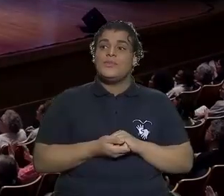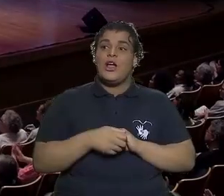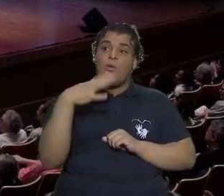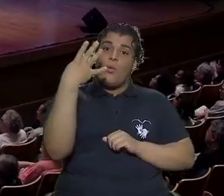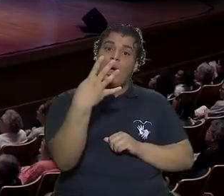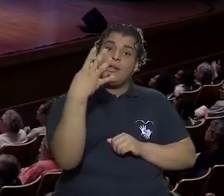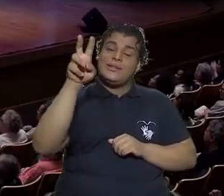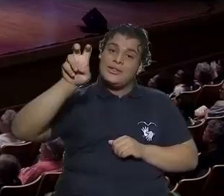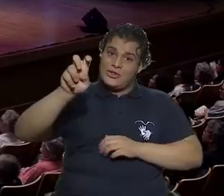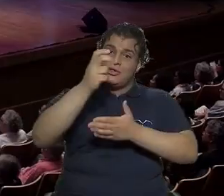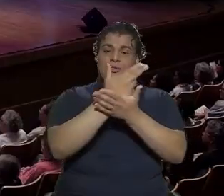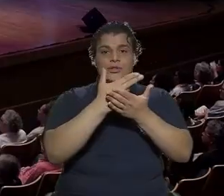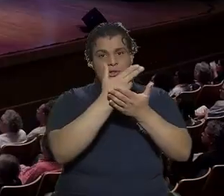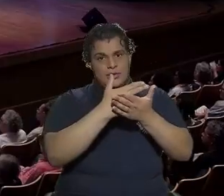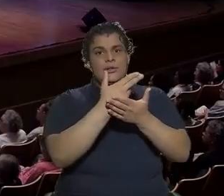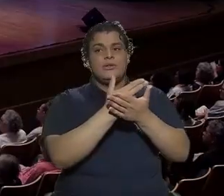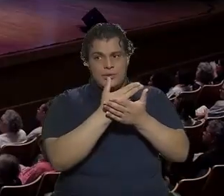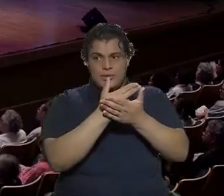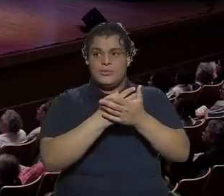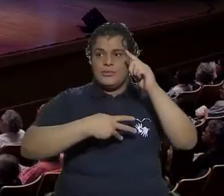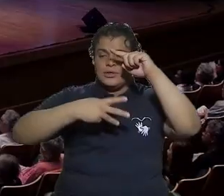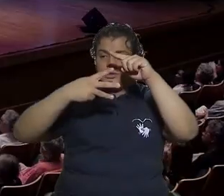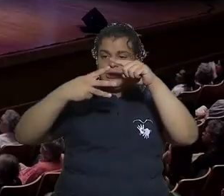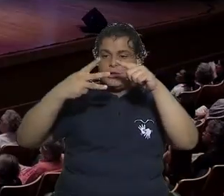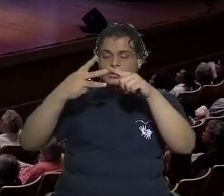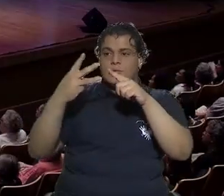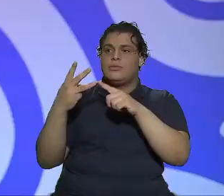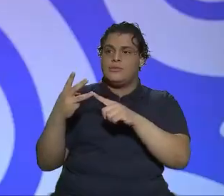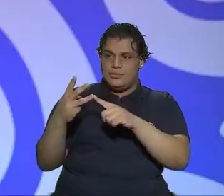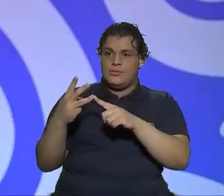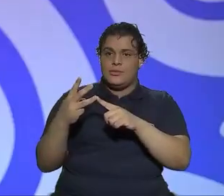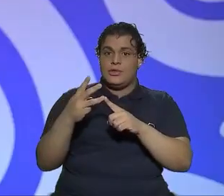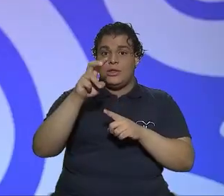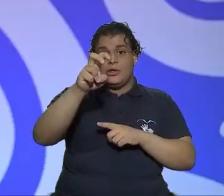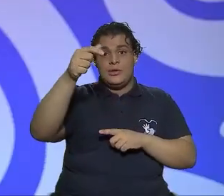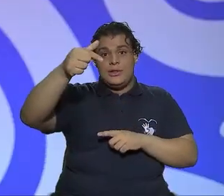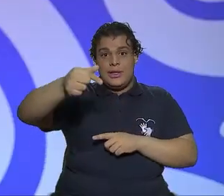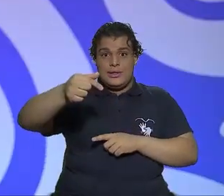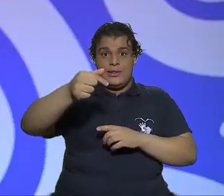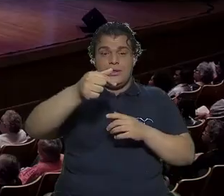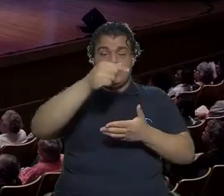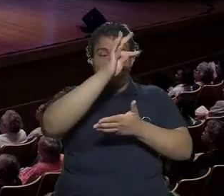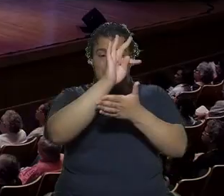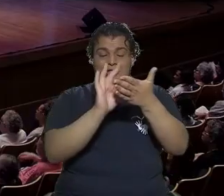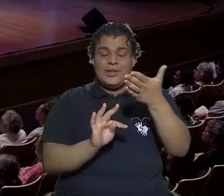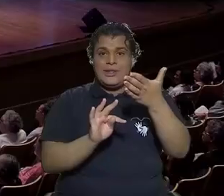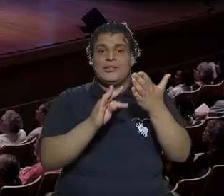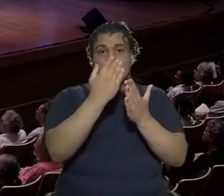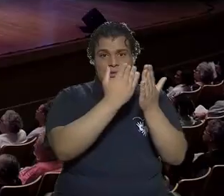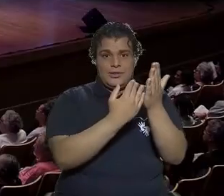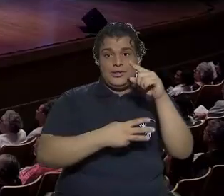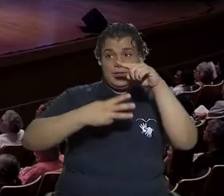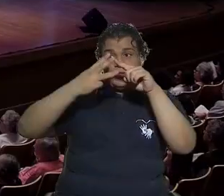Foram 45 desenhos inscritos em 3 categorias e 57 redações em